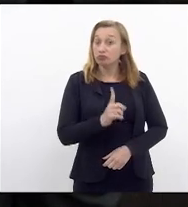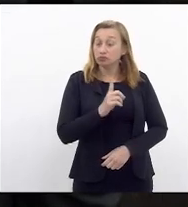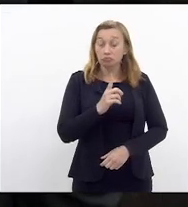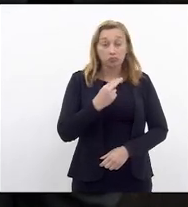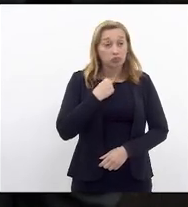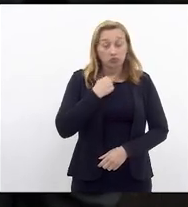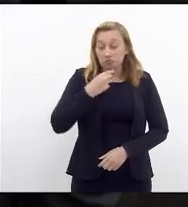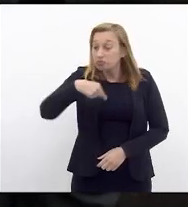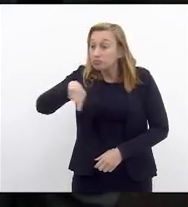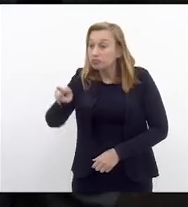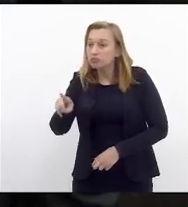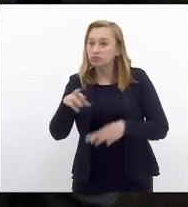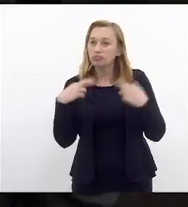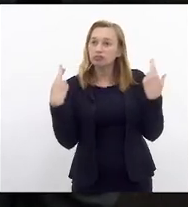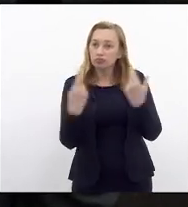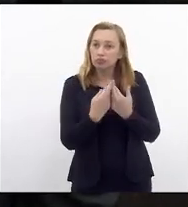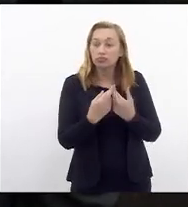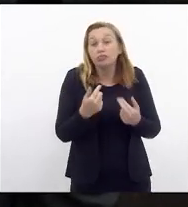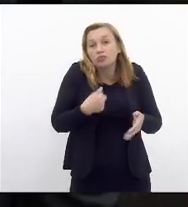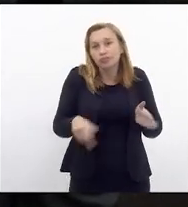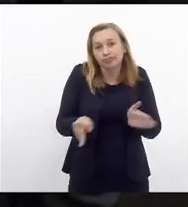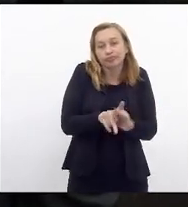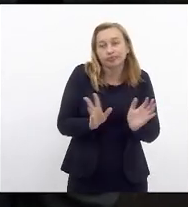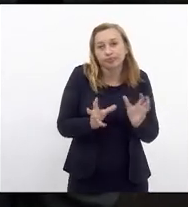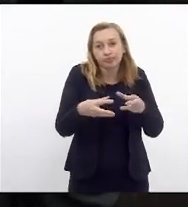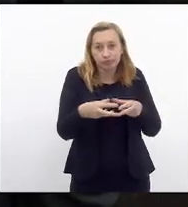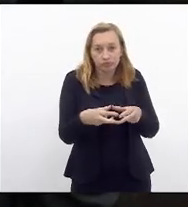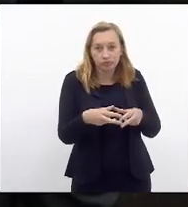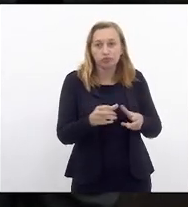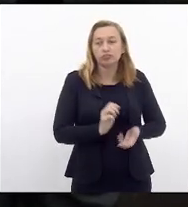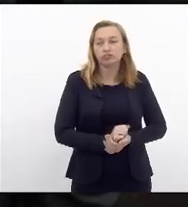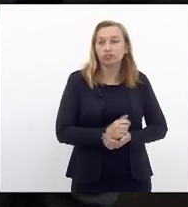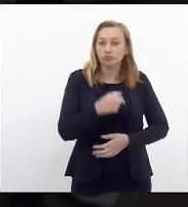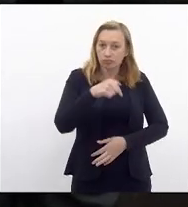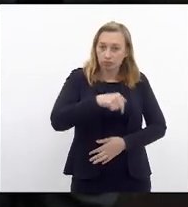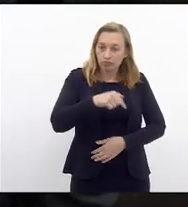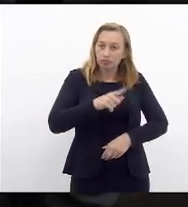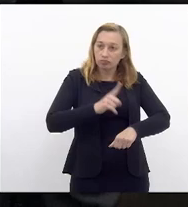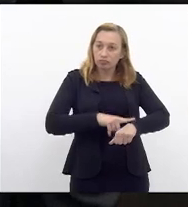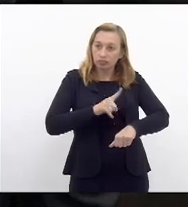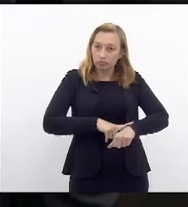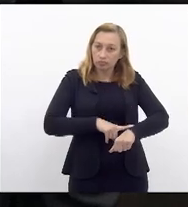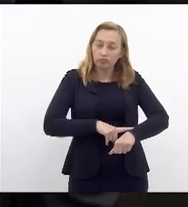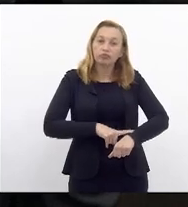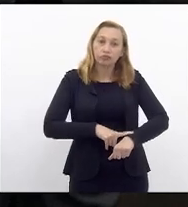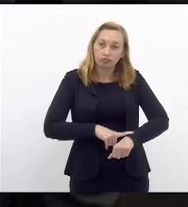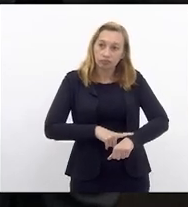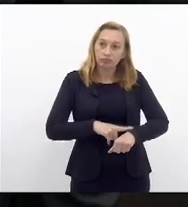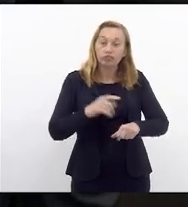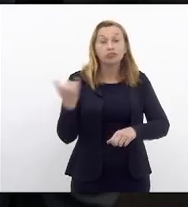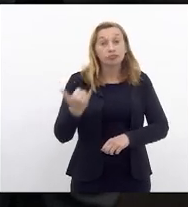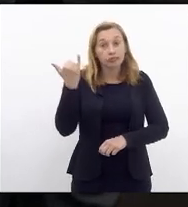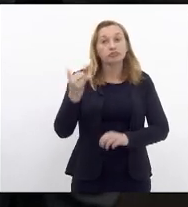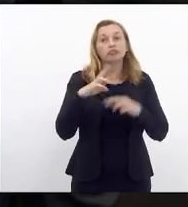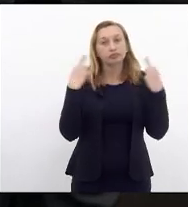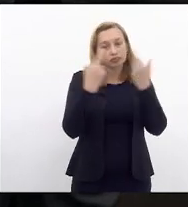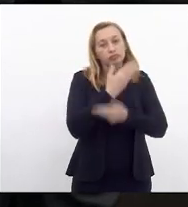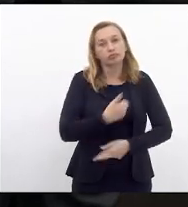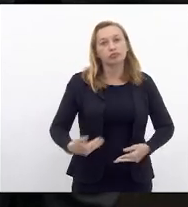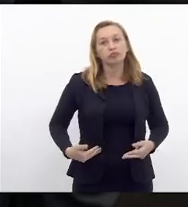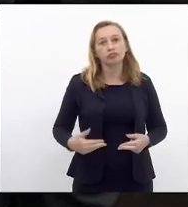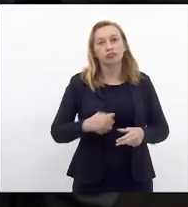pude participar, embora faça parte da comissão. Eu presidi aqui, no momento da sabatina, uma importante audiência pública da